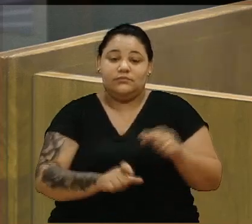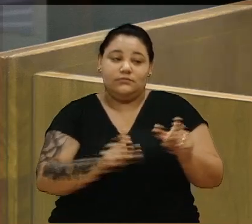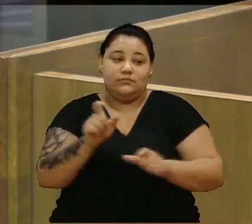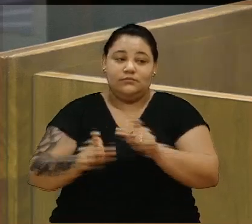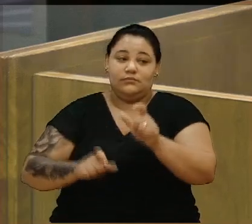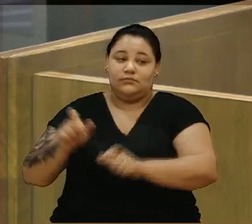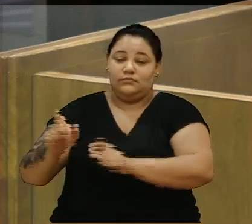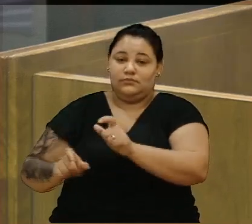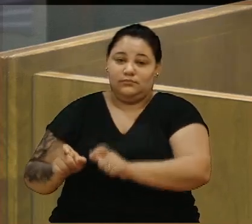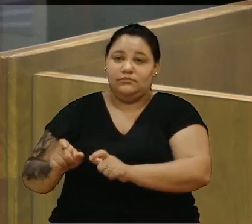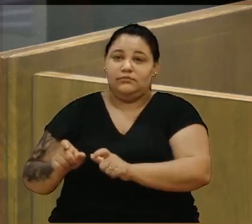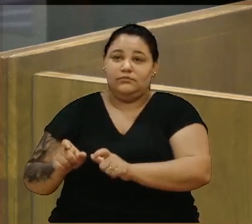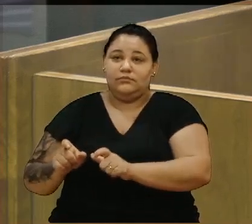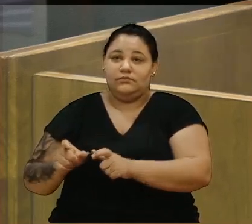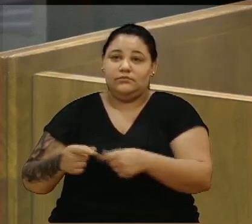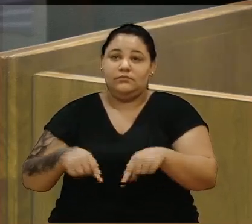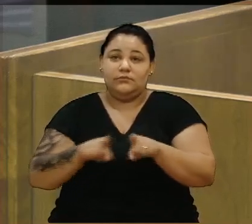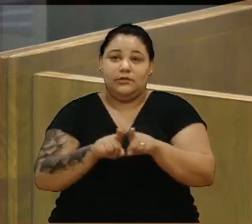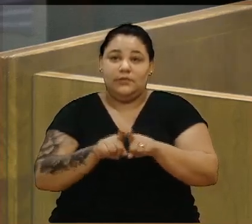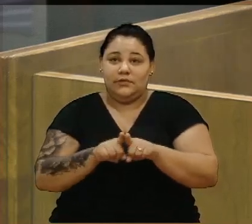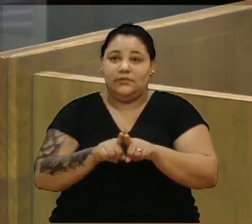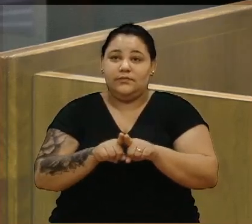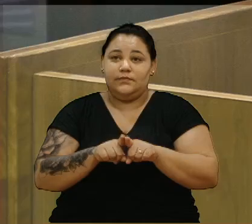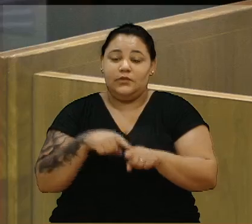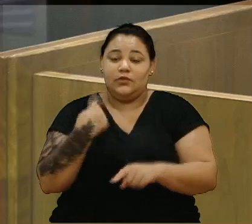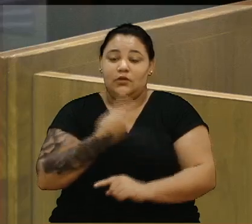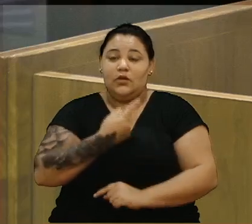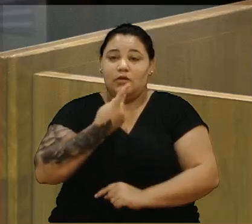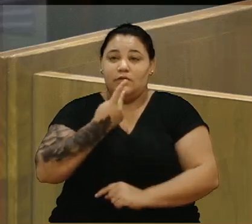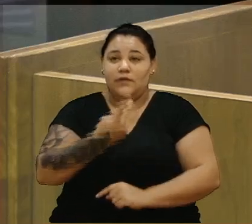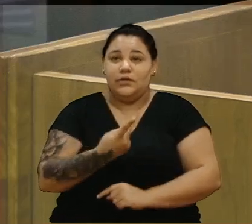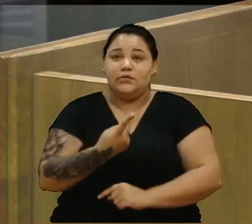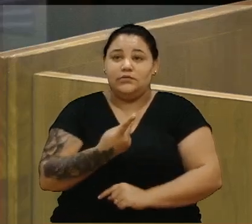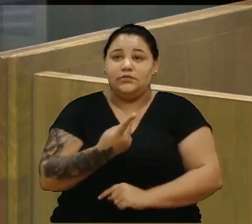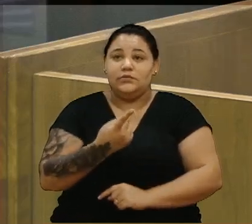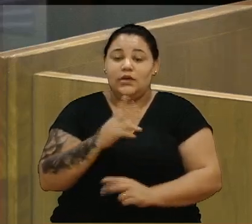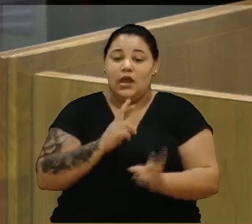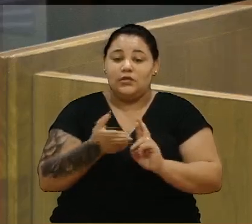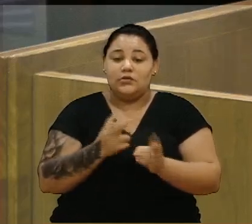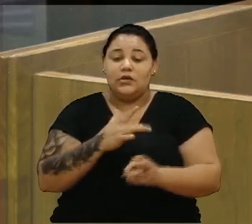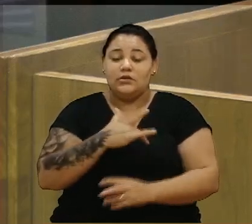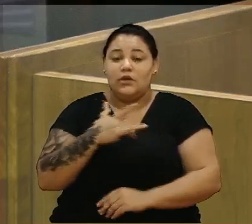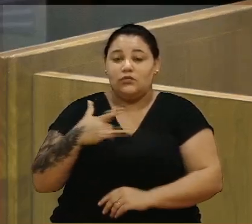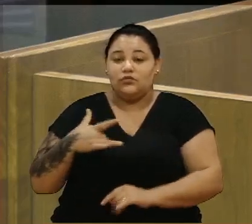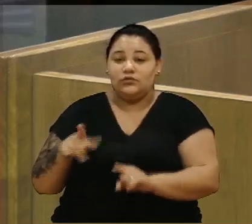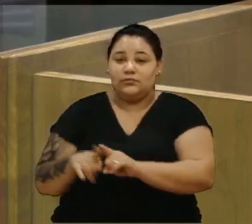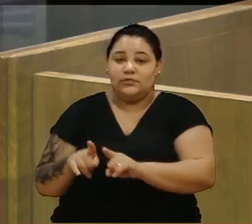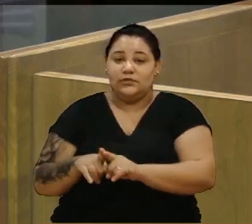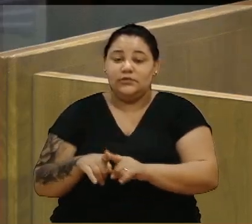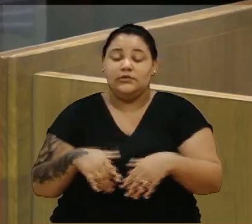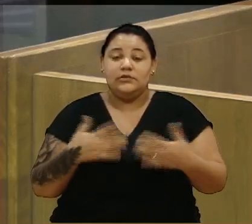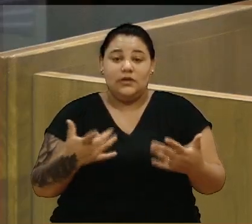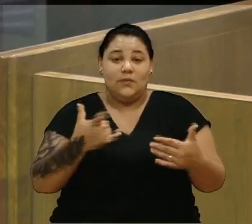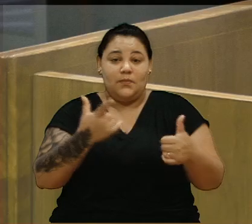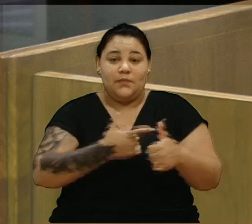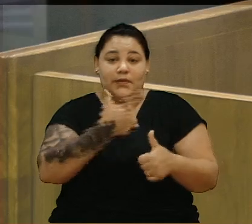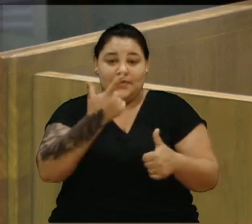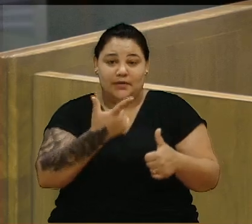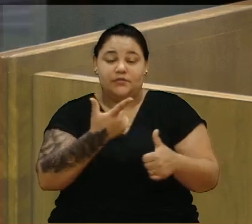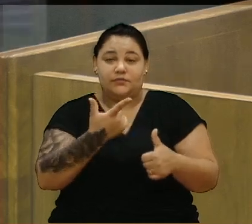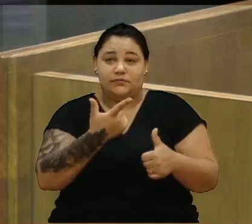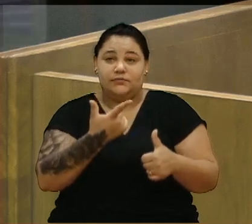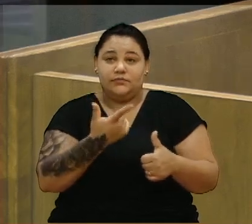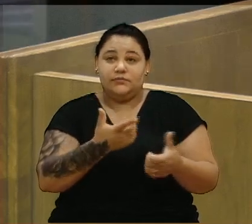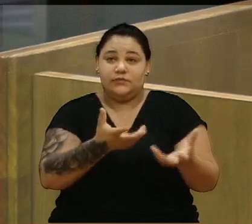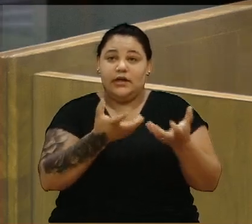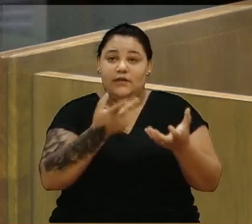não, né, das pessoas, quando a gente está falando da questão da saúde. Então, primeiramente, eu gostaria de dizer que eu quero abordar esse tema